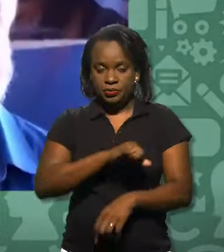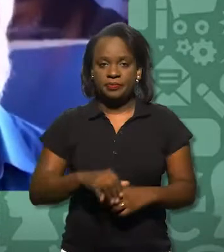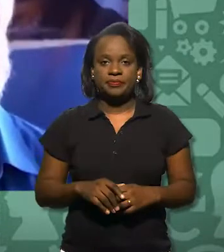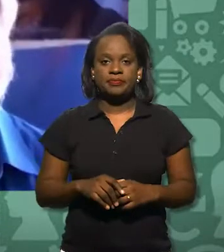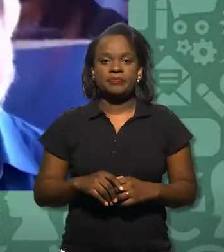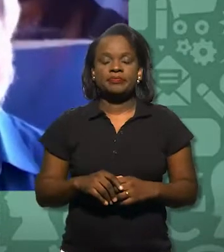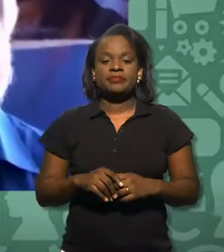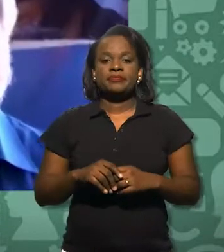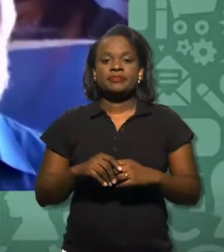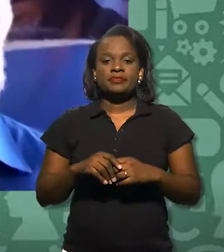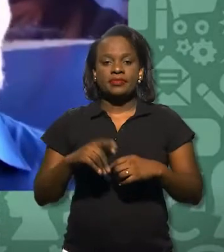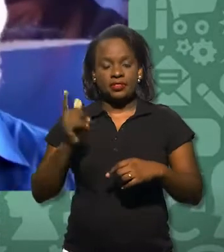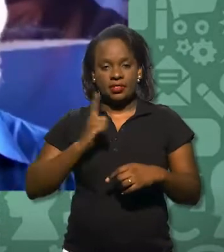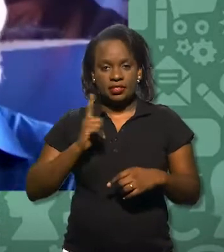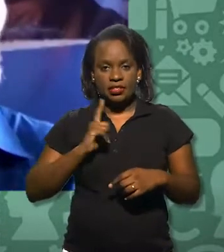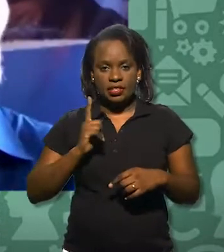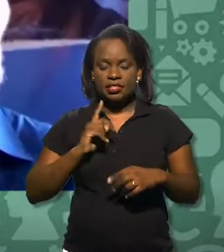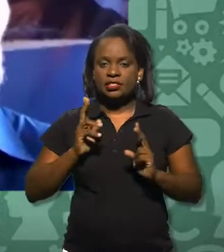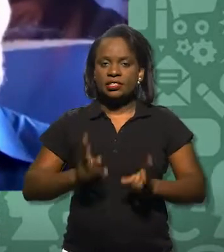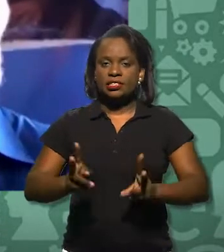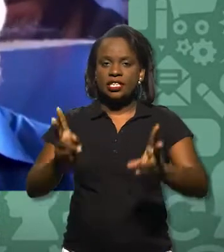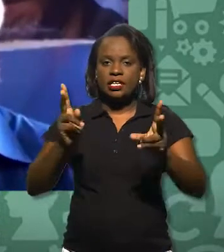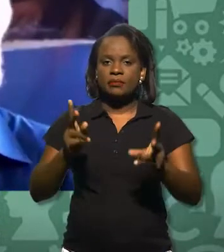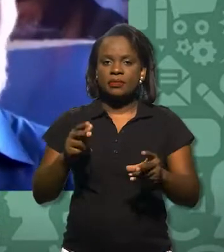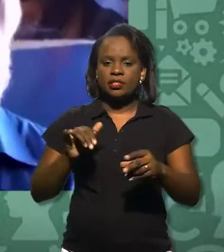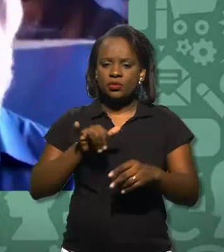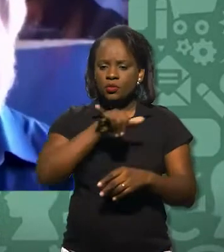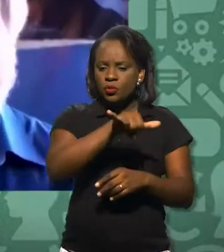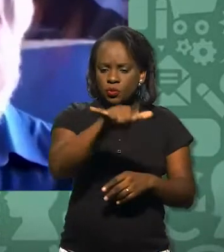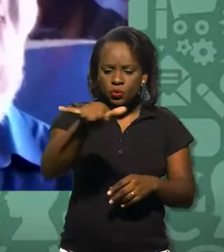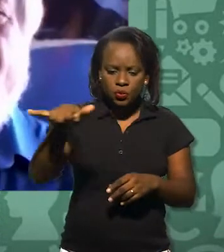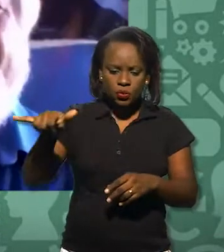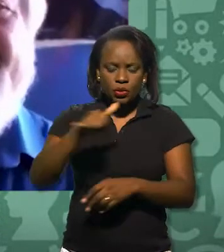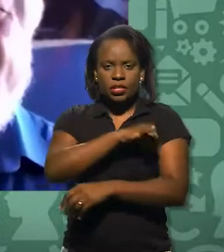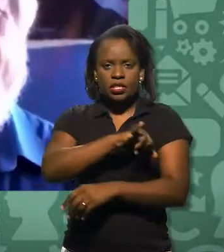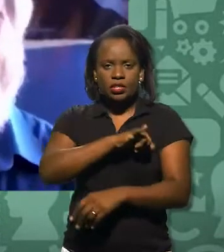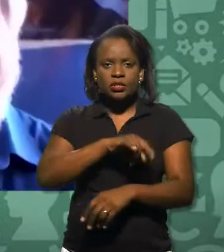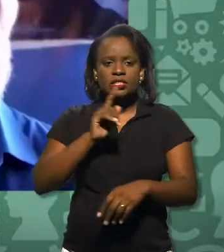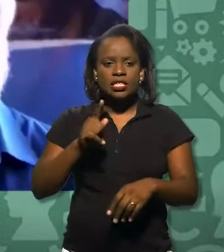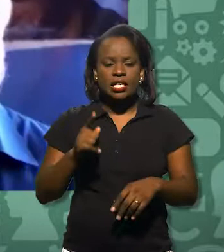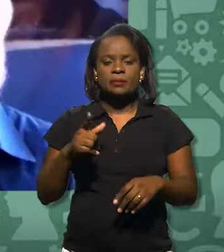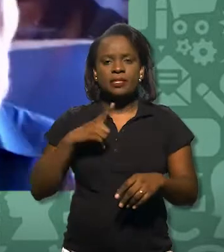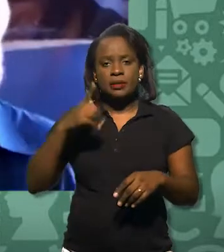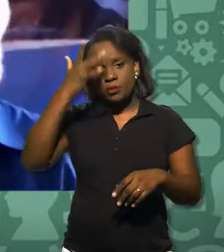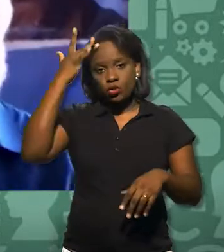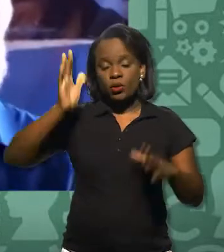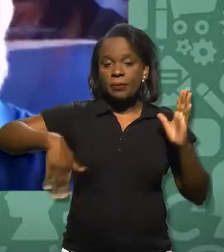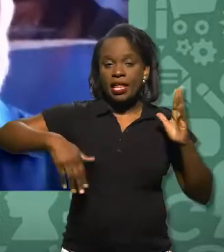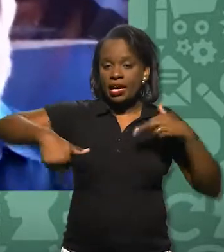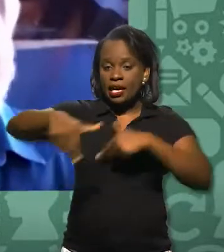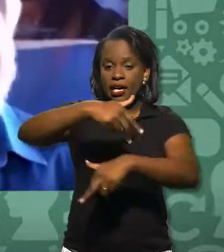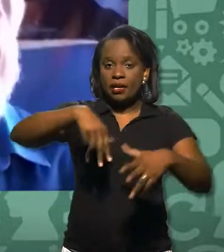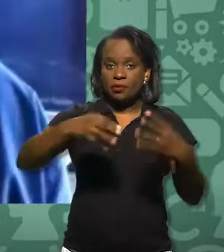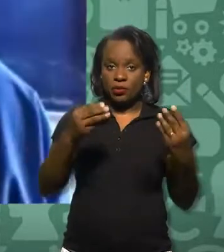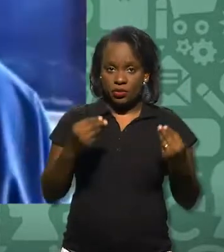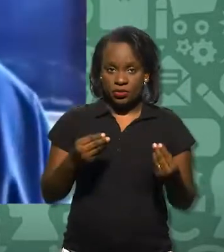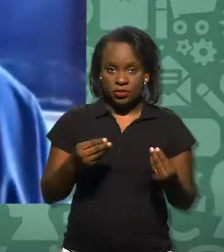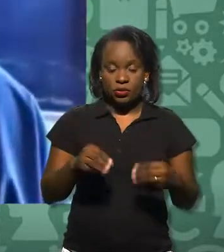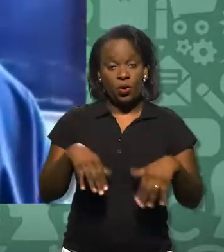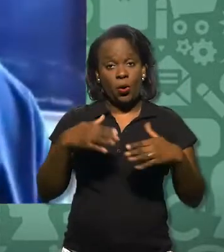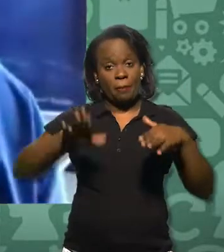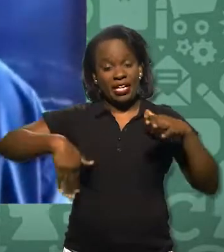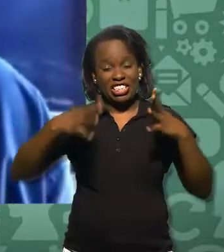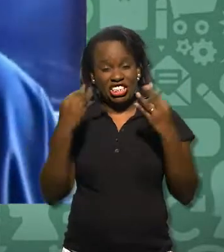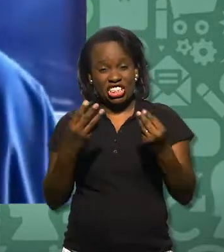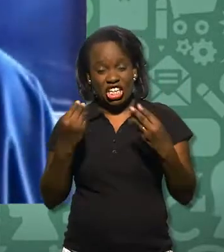Janeiro, e tenho sempre quase que voado o Rio de Janeiro numa época que havia gente na praia, né?